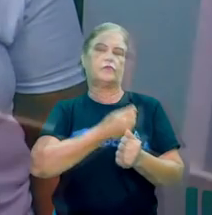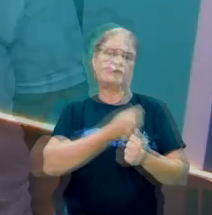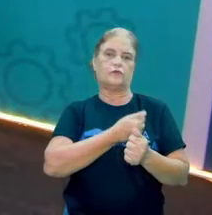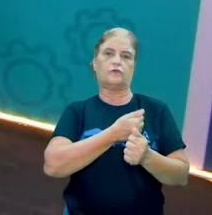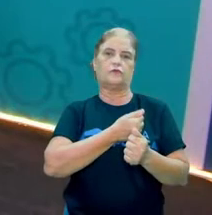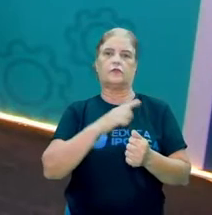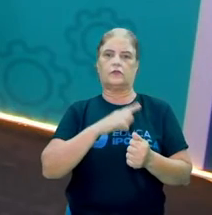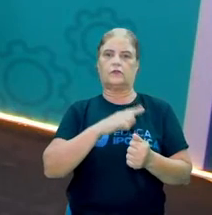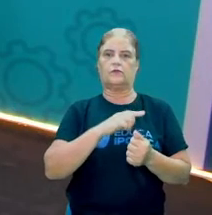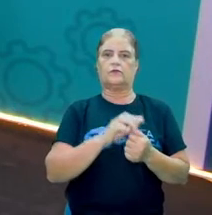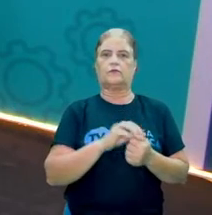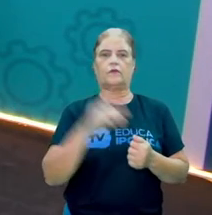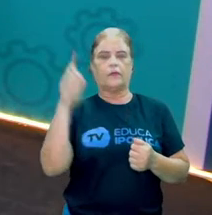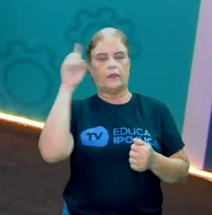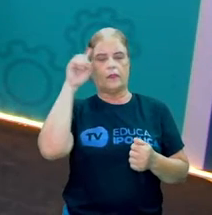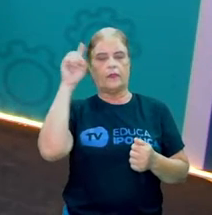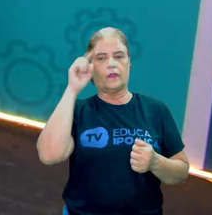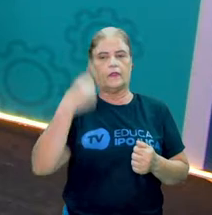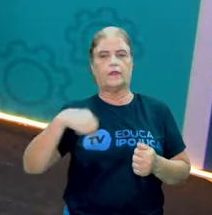no nosso dia a dia.